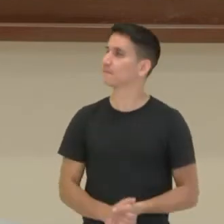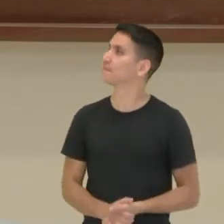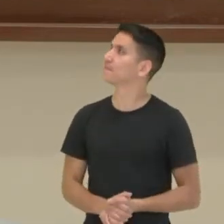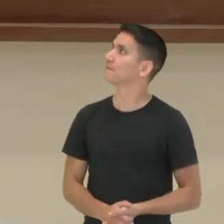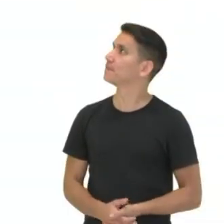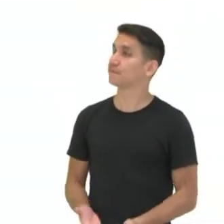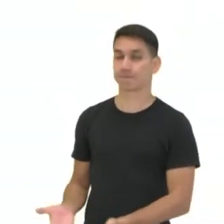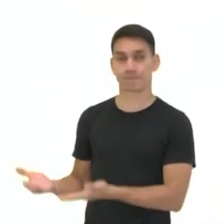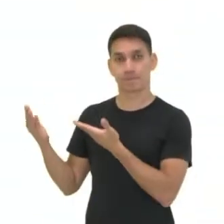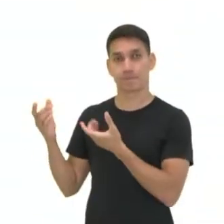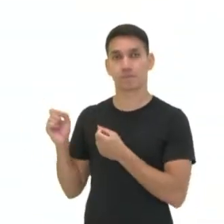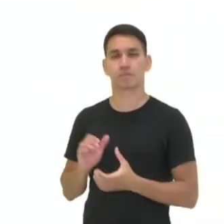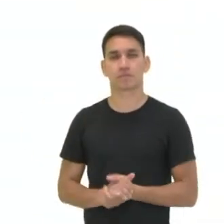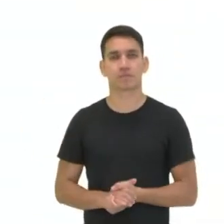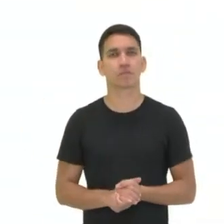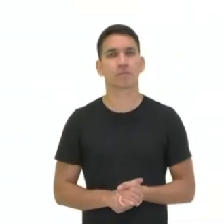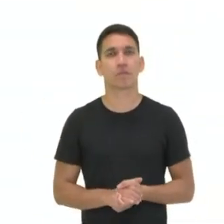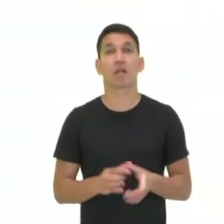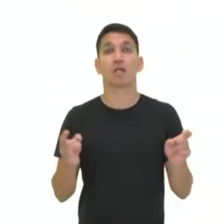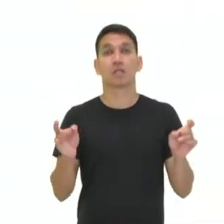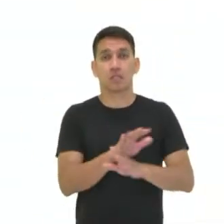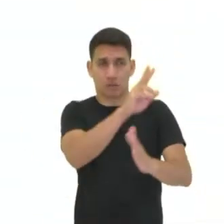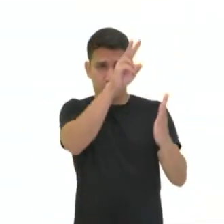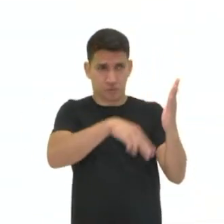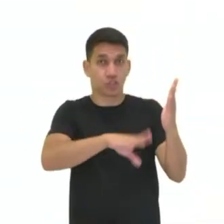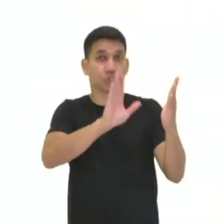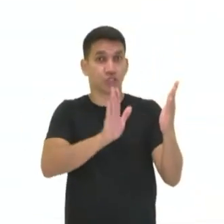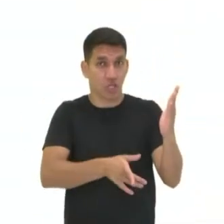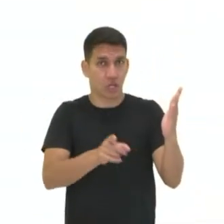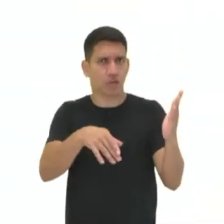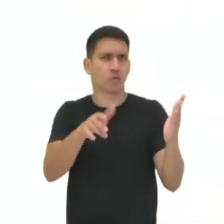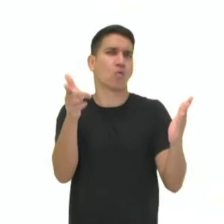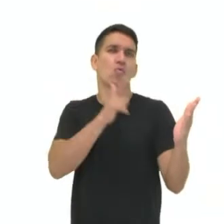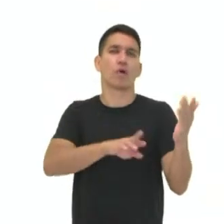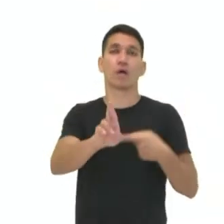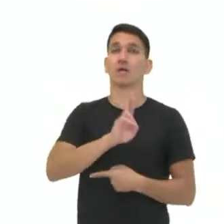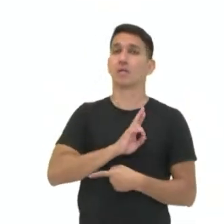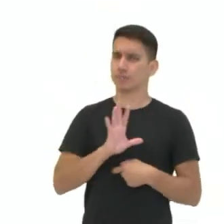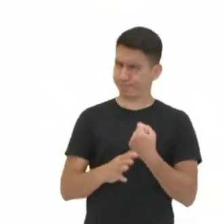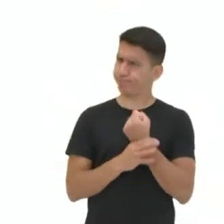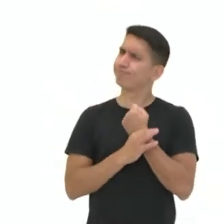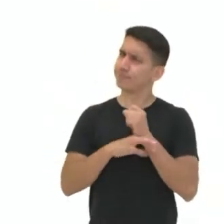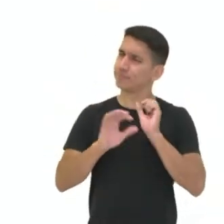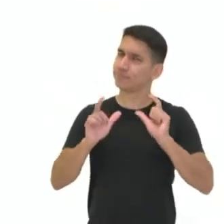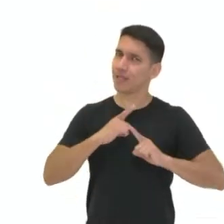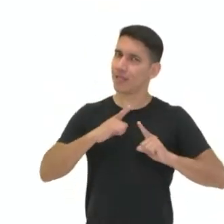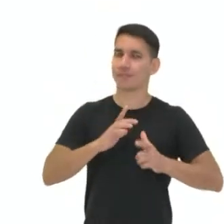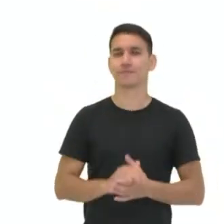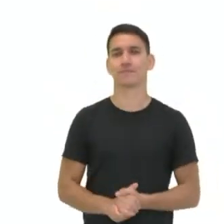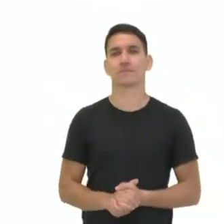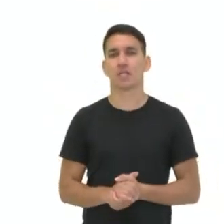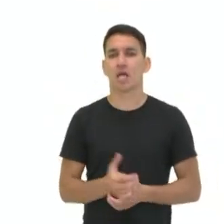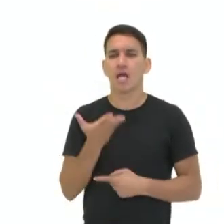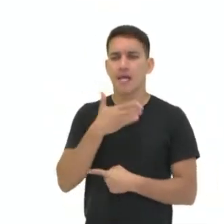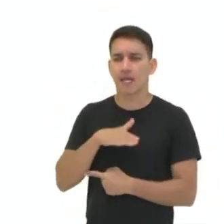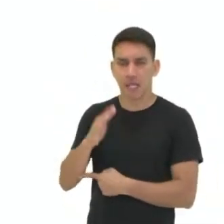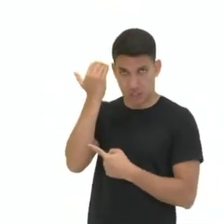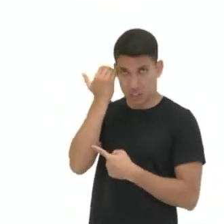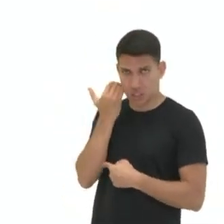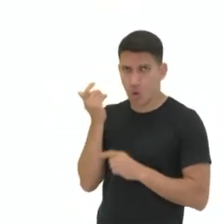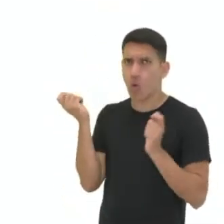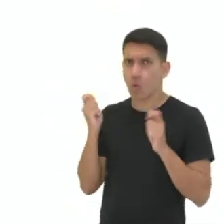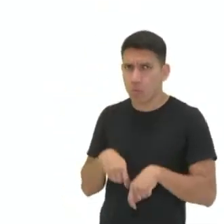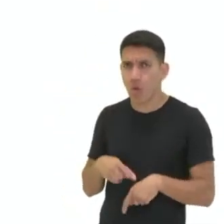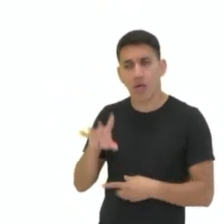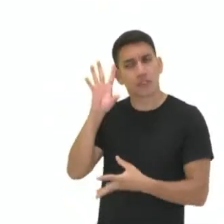então, após as leituras, você já pode responder com segurança. Crianças e adolescentes podem ser